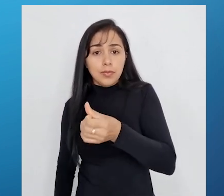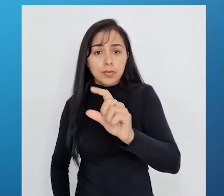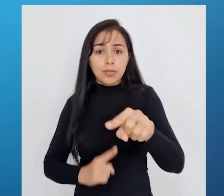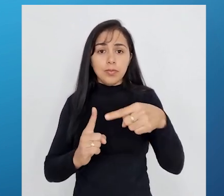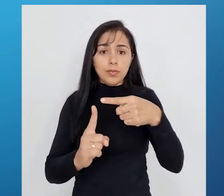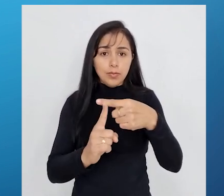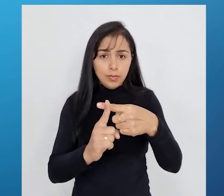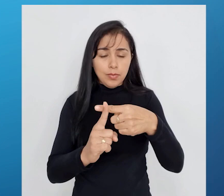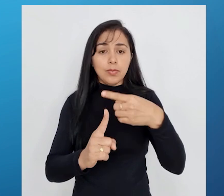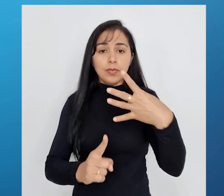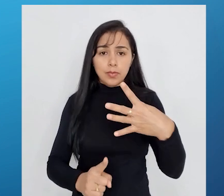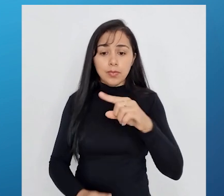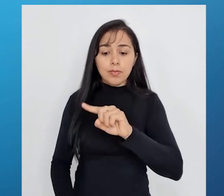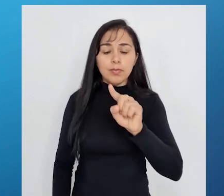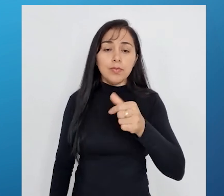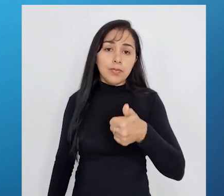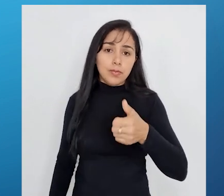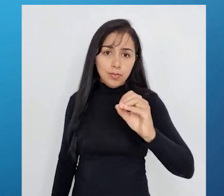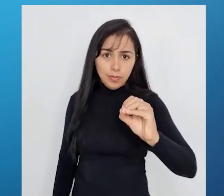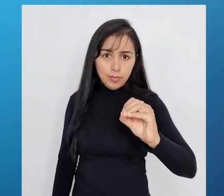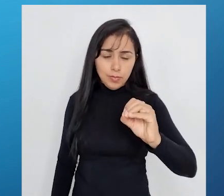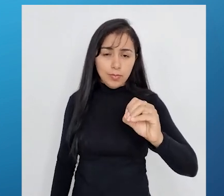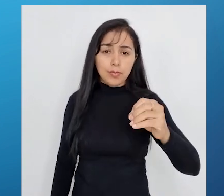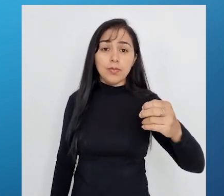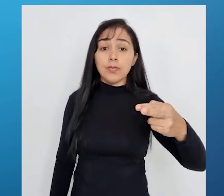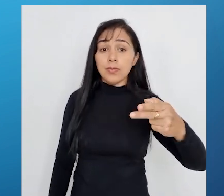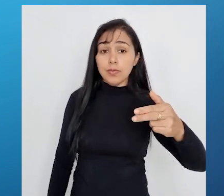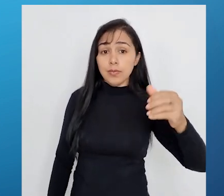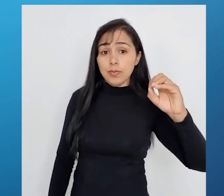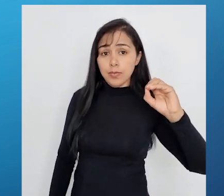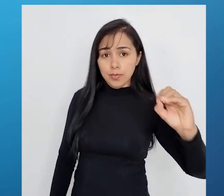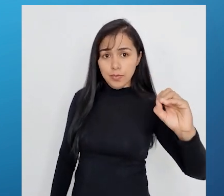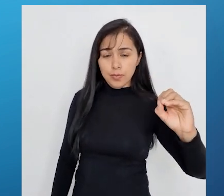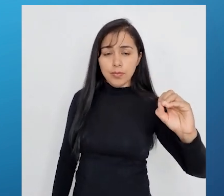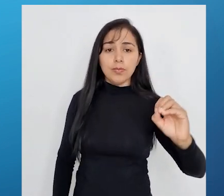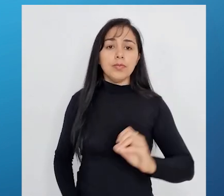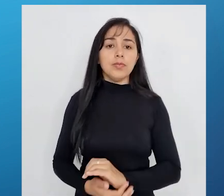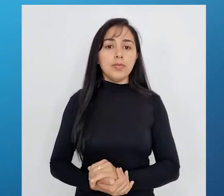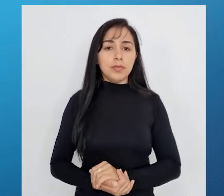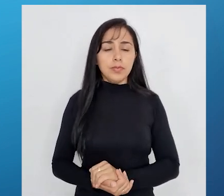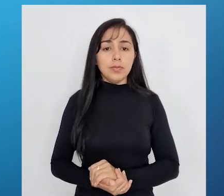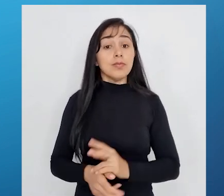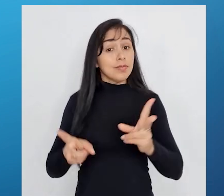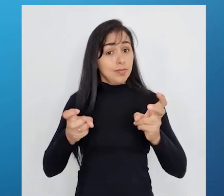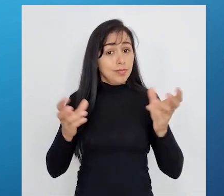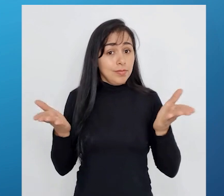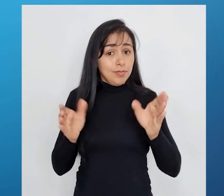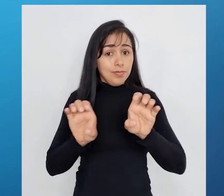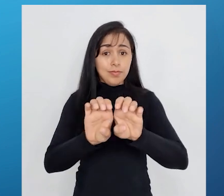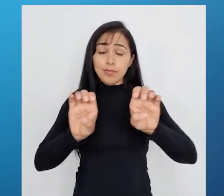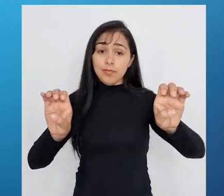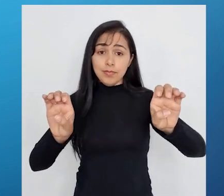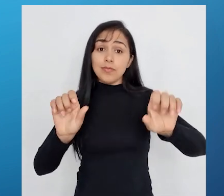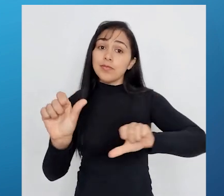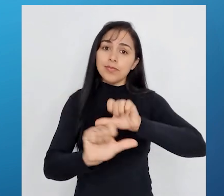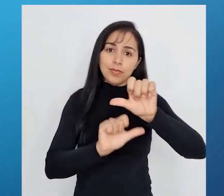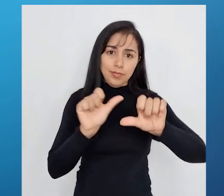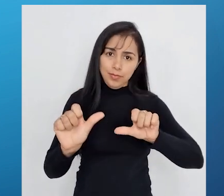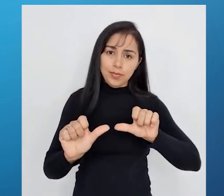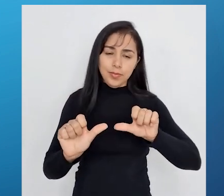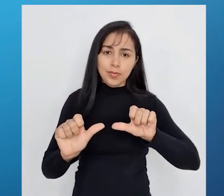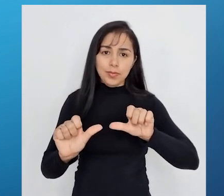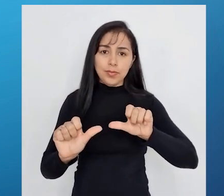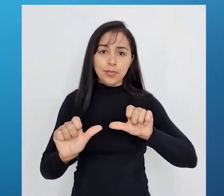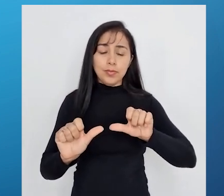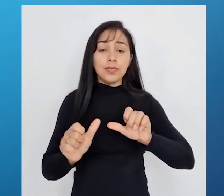10, que vai ser igual a 0. Então, olha só como que ficou a nossa equação do